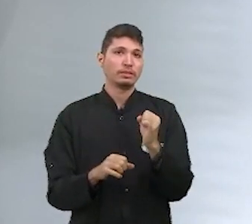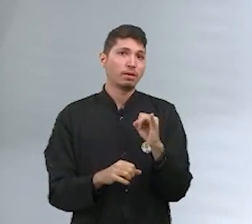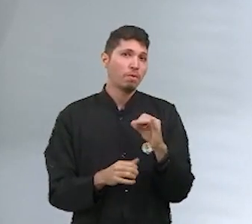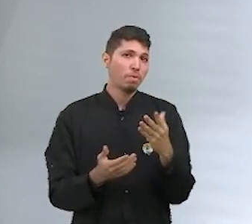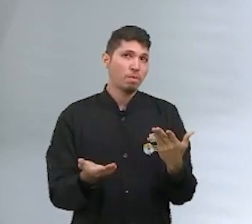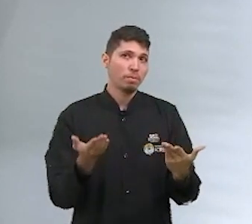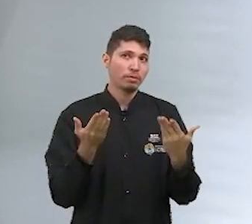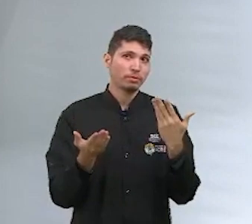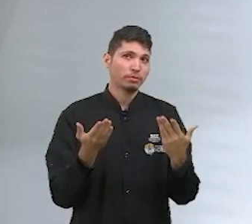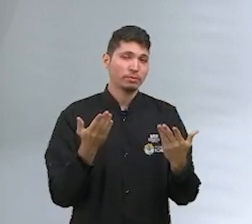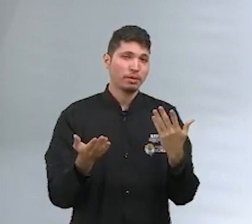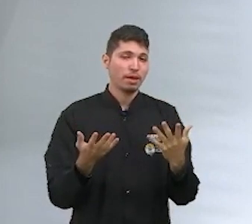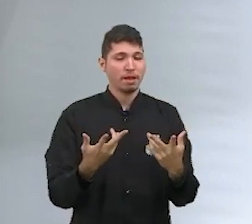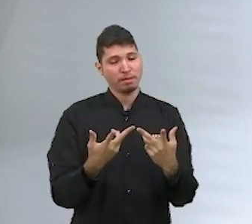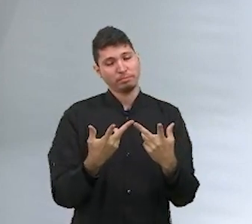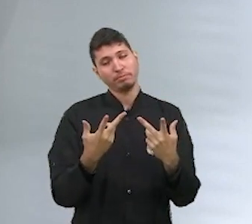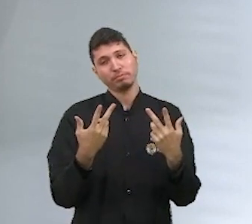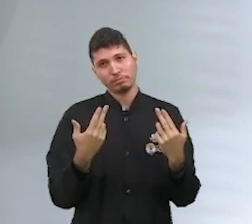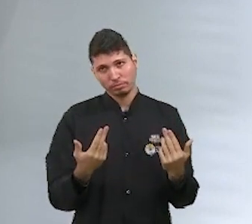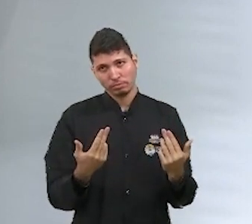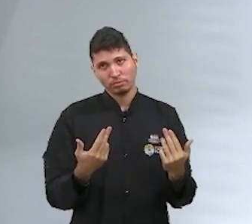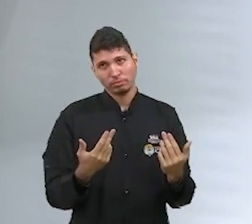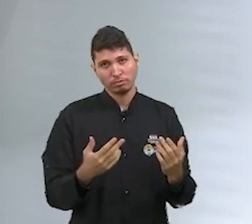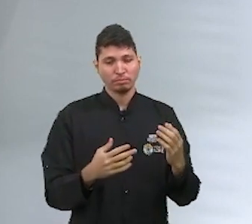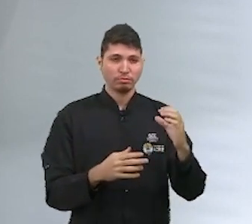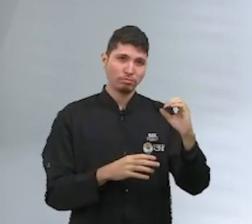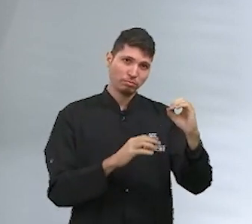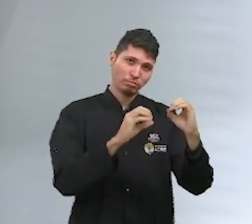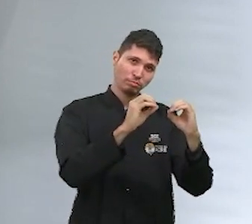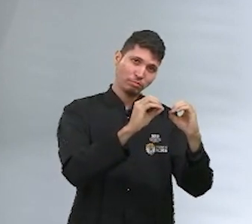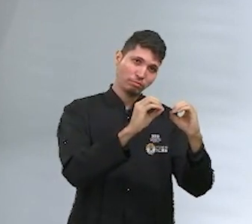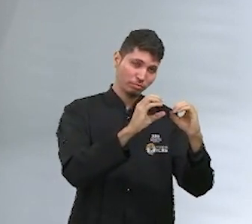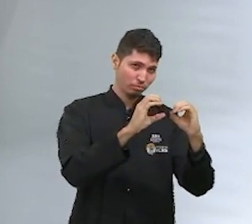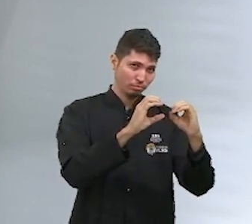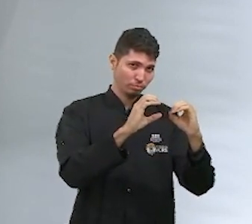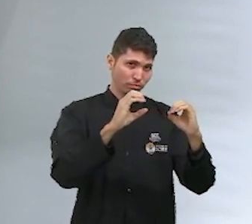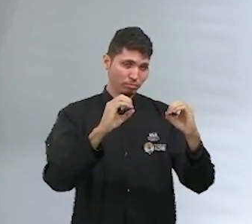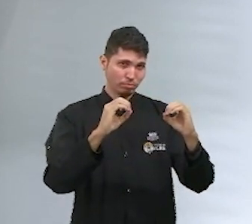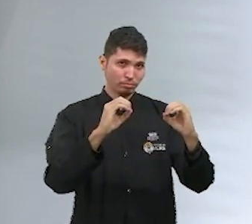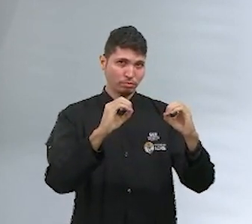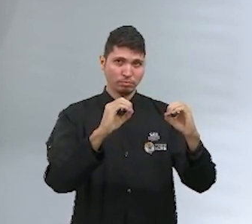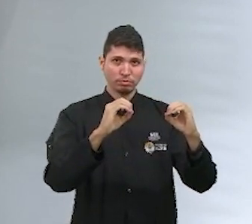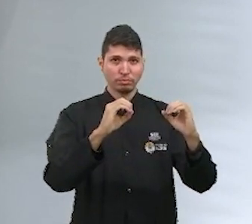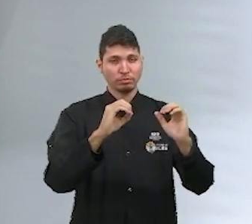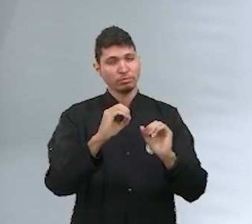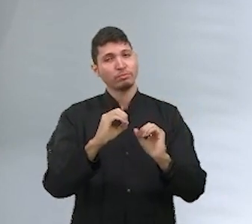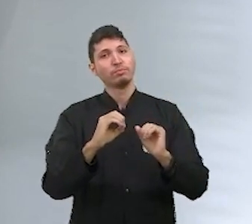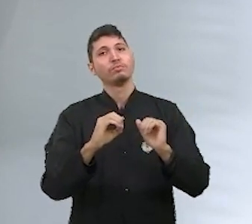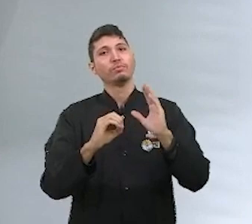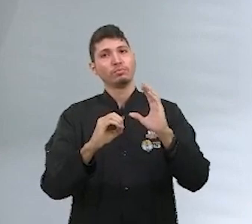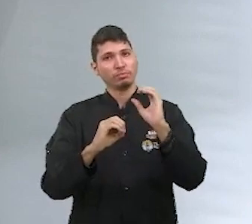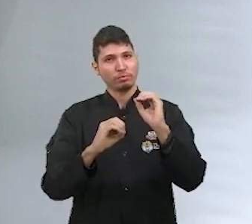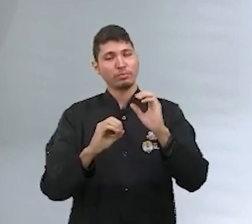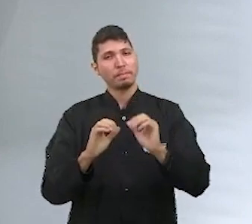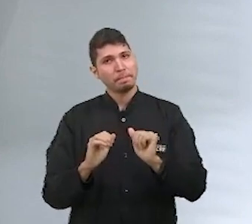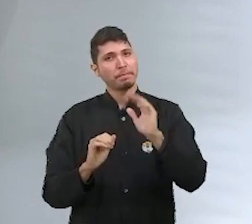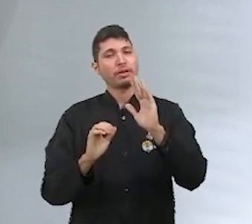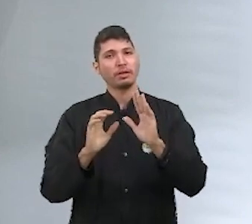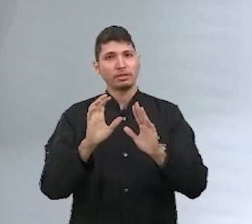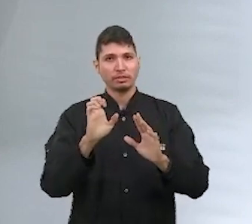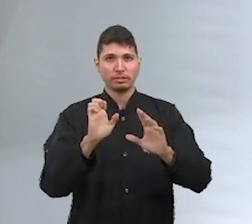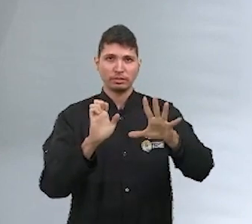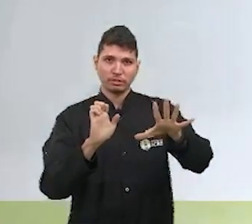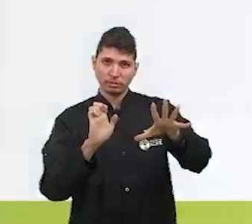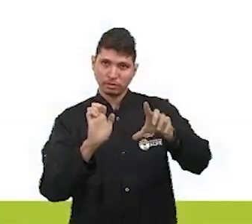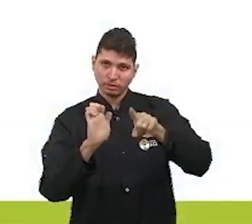lado, é a mesma coisa, tá? Entre carbono e oxigênio, o oxigênio ele é mais eletronegativo. Então, vou